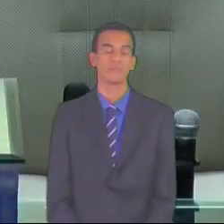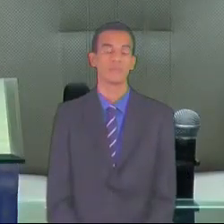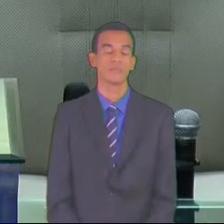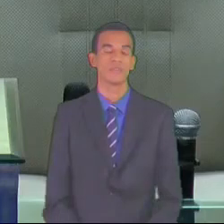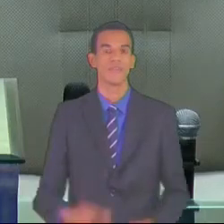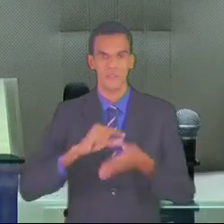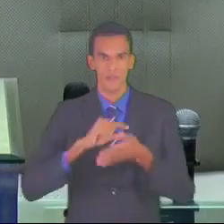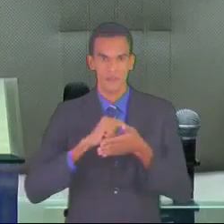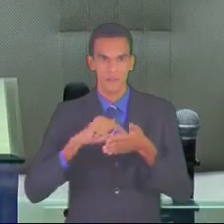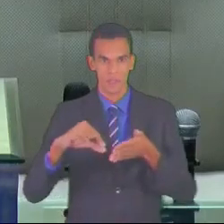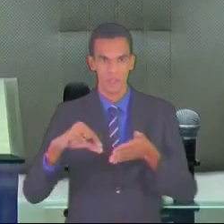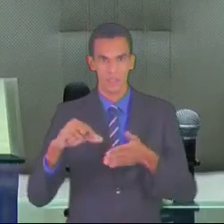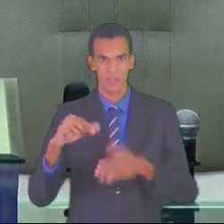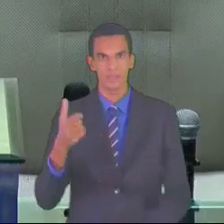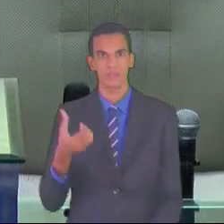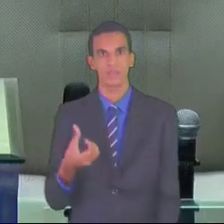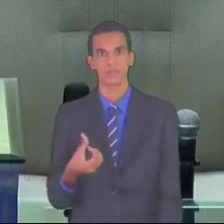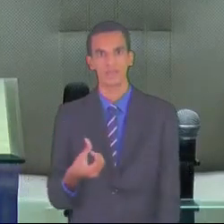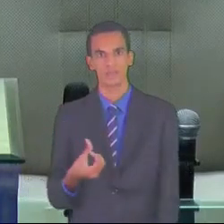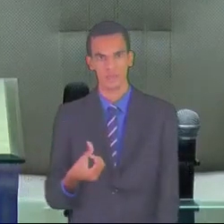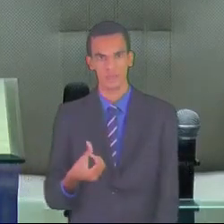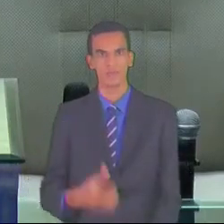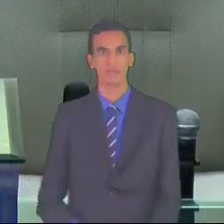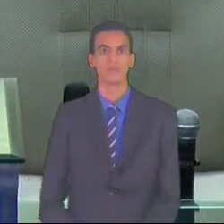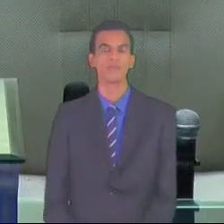Versículo 6.